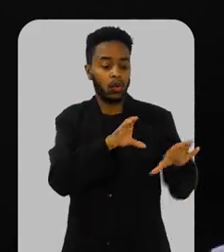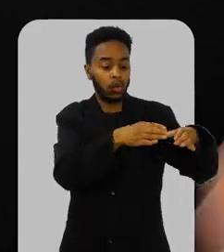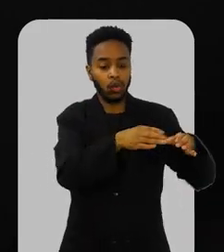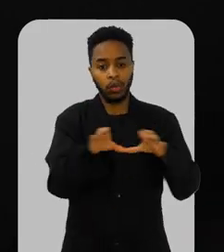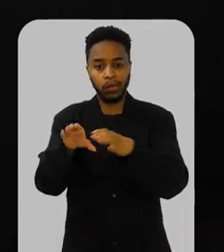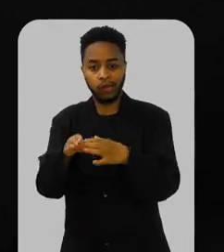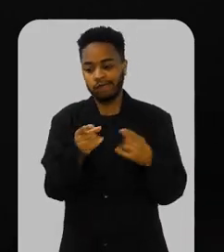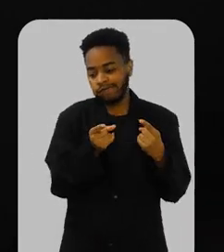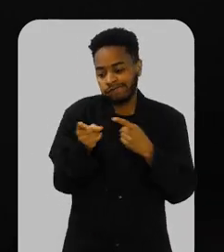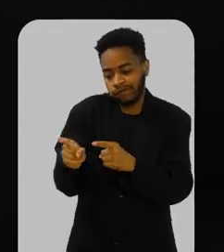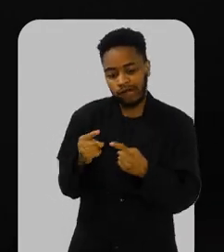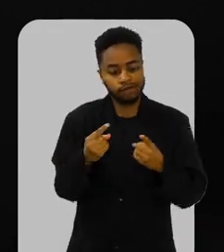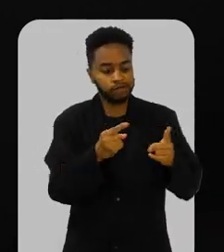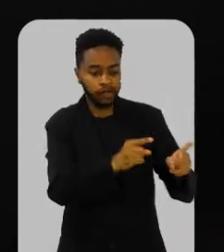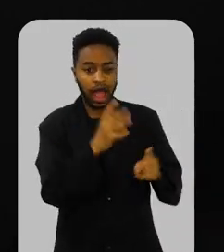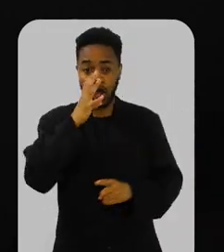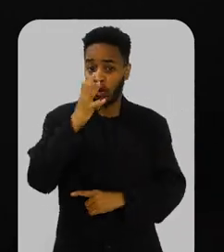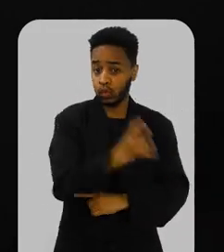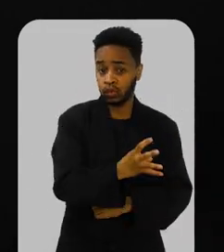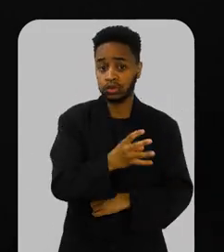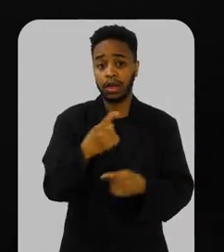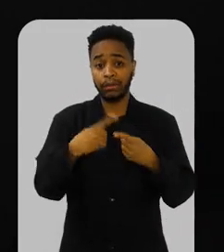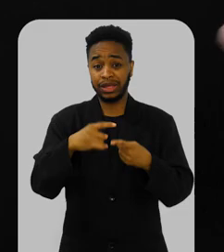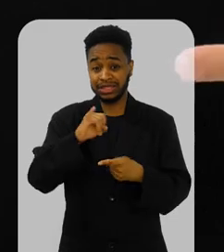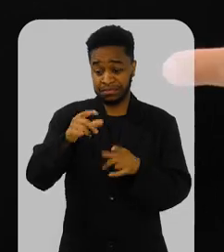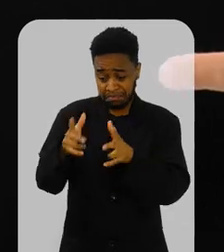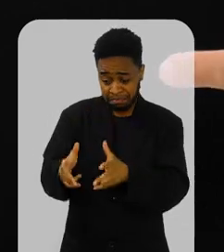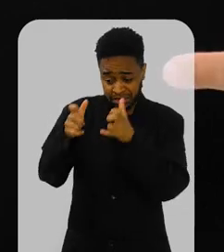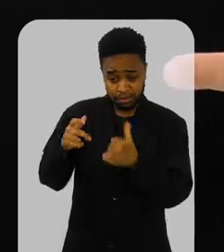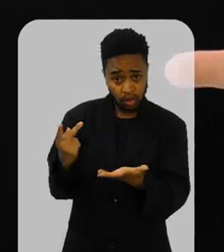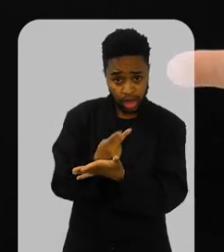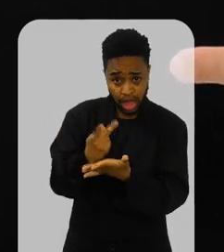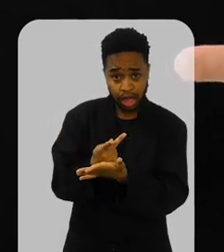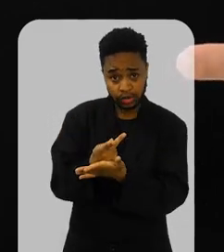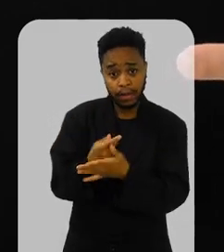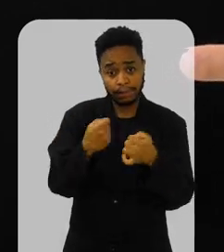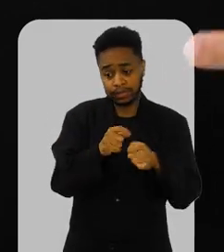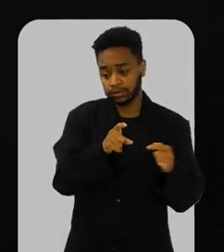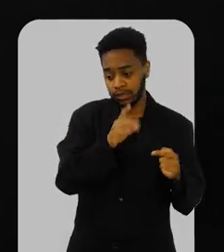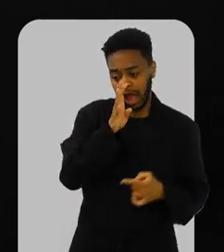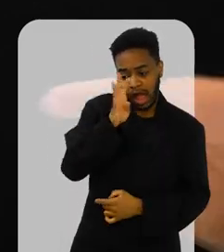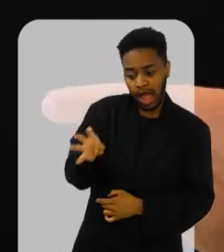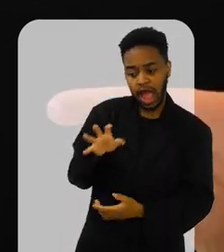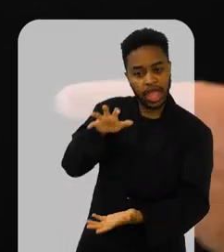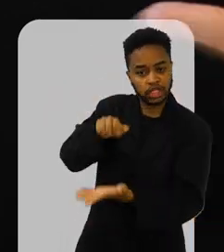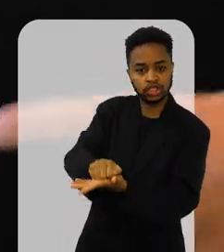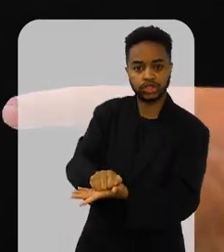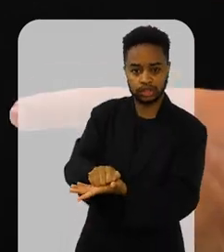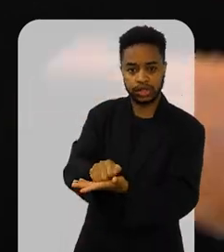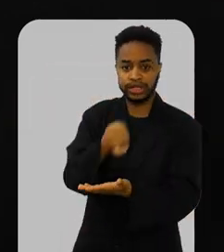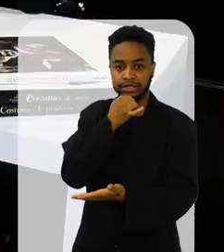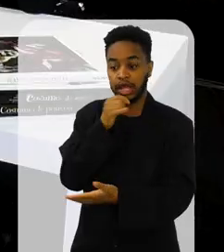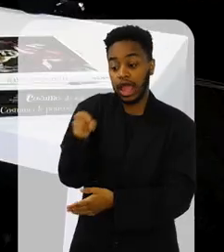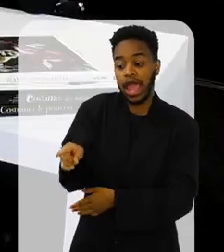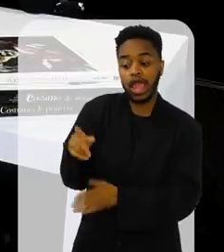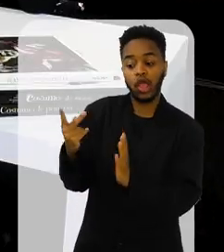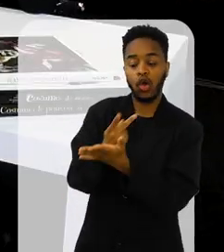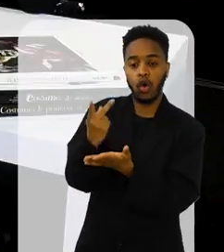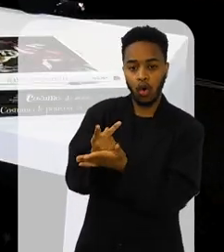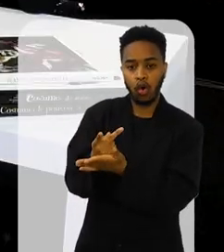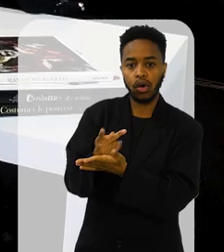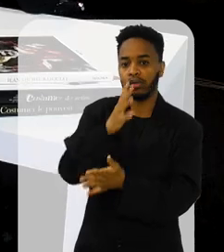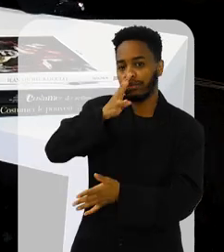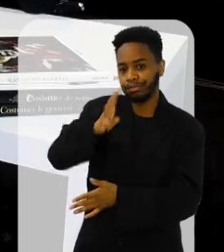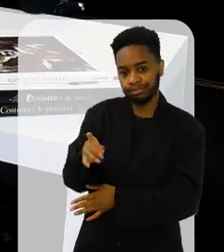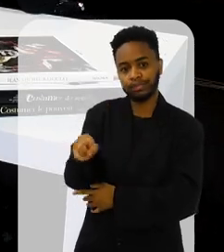você vê um boi cometer uma infração, você faz o registro e você vai lá e diz assim, vale X9. Você vai lá e fala assim, ele errou